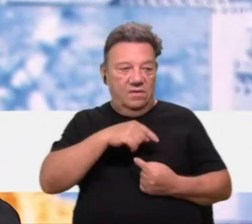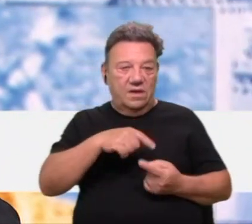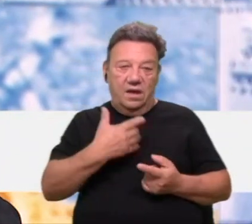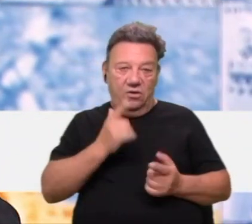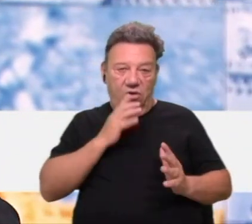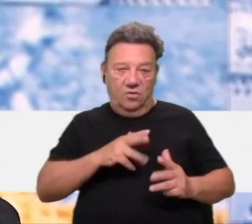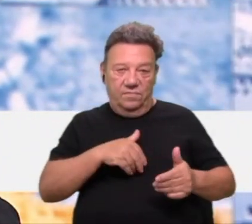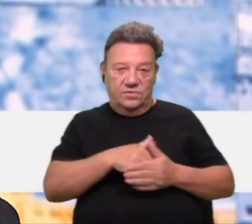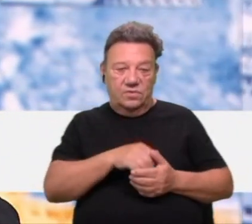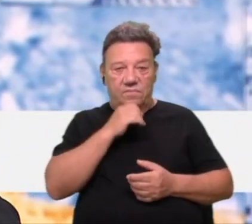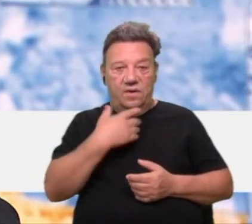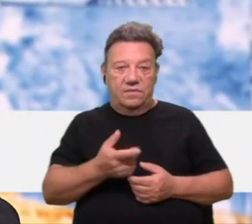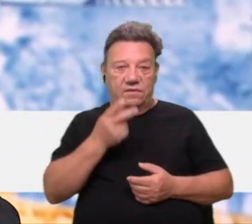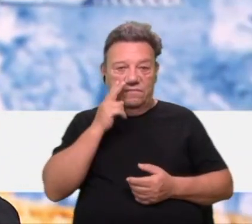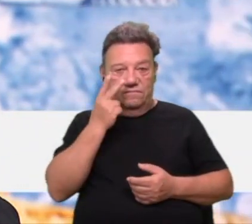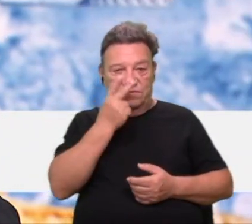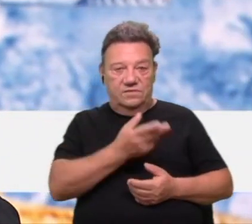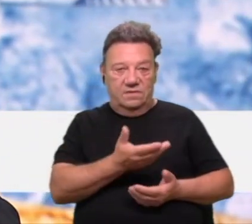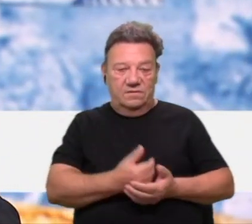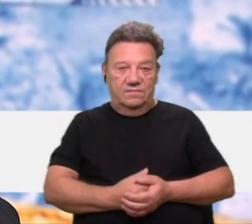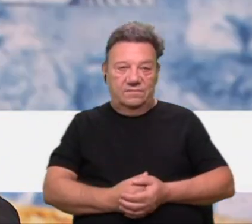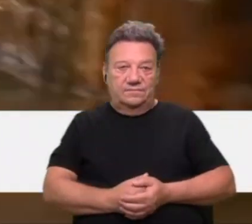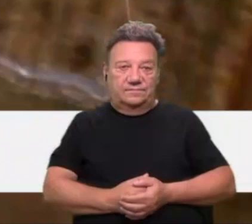recuperação e podem agora ser visitados